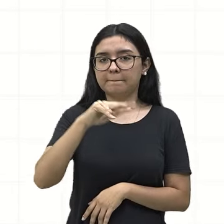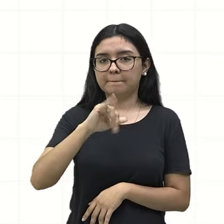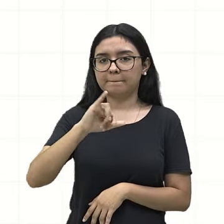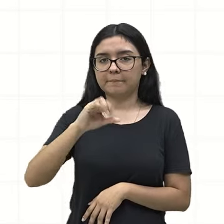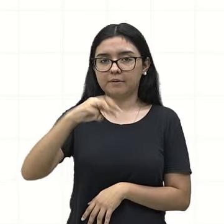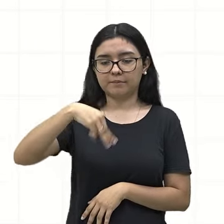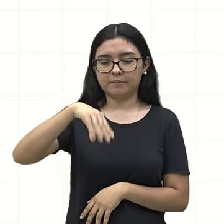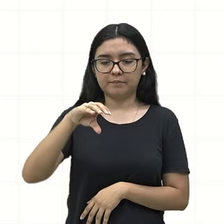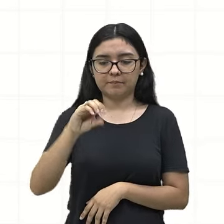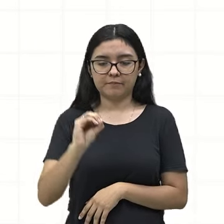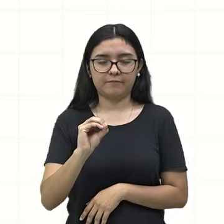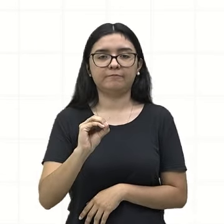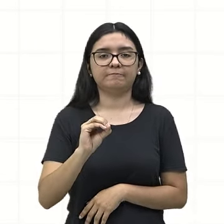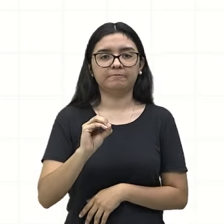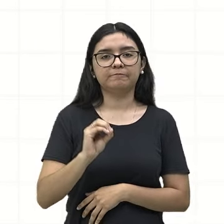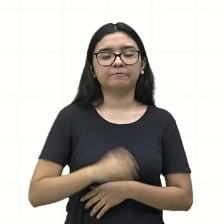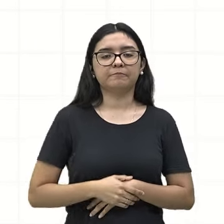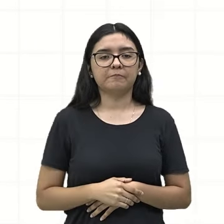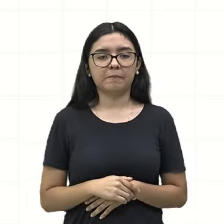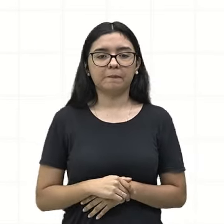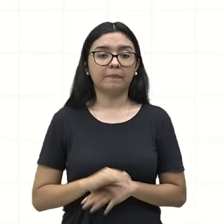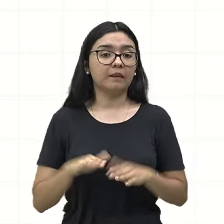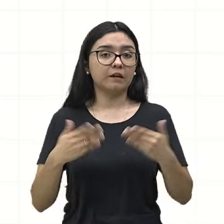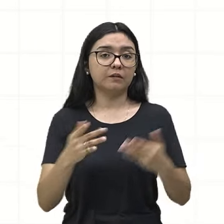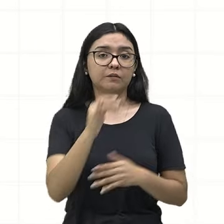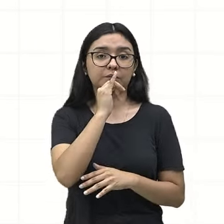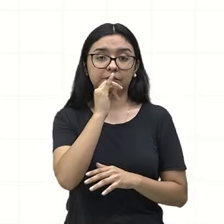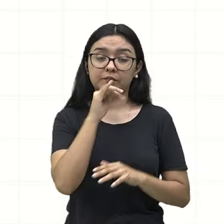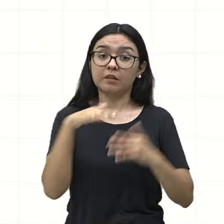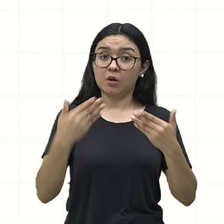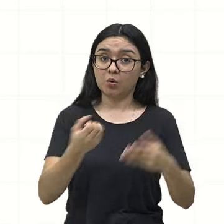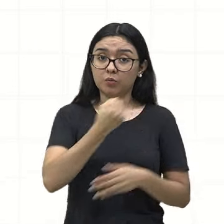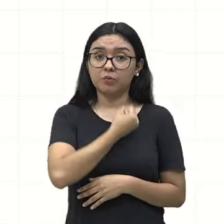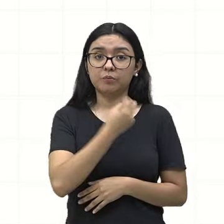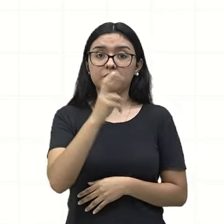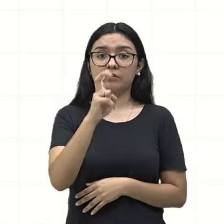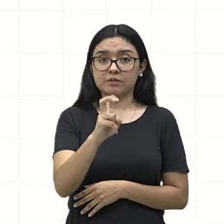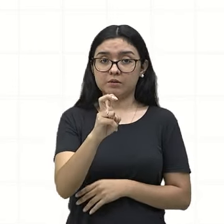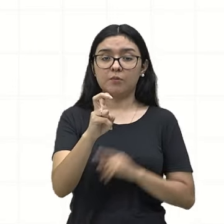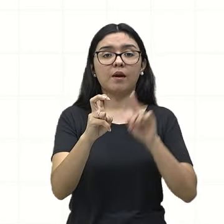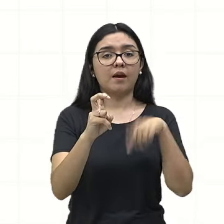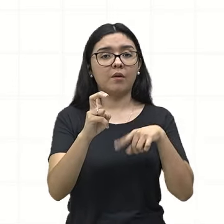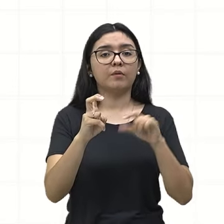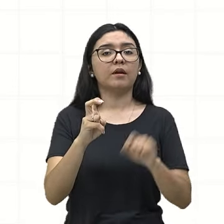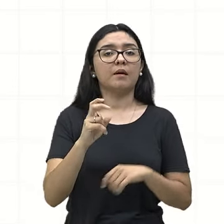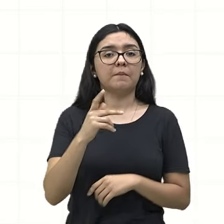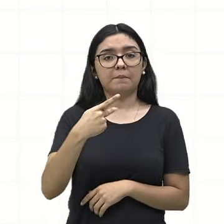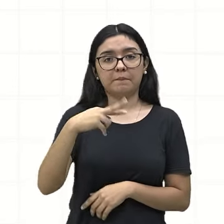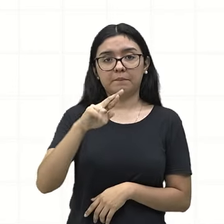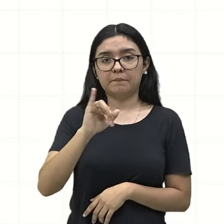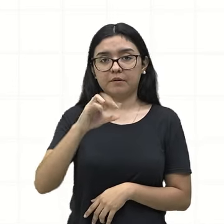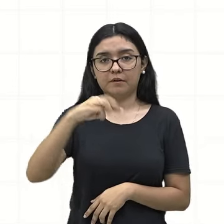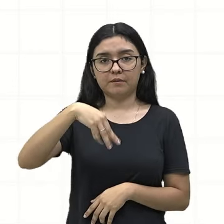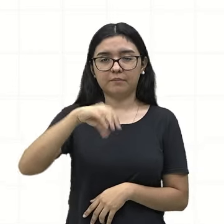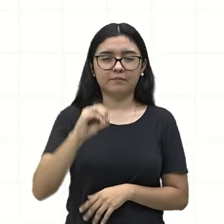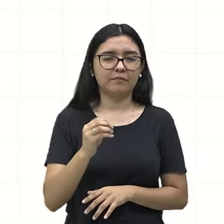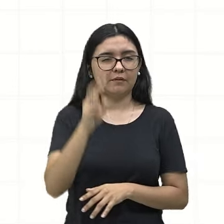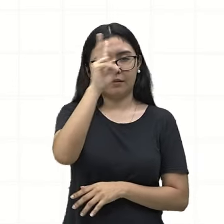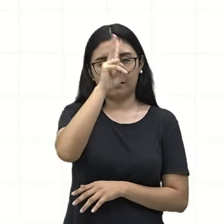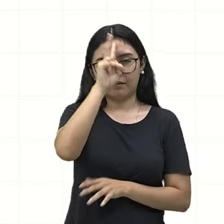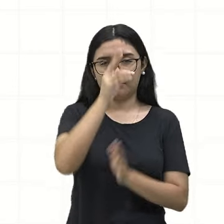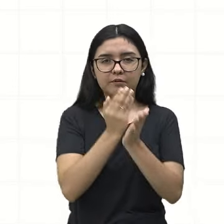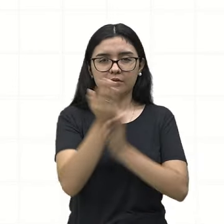Então, podemos dizer então que 5 é um número primo. E aí, vale lembrar o início da aula. Lembra o nosso início da aula? O número